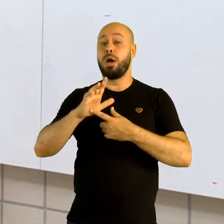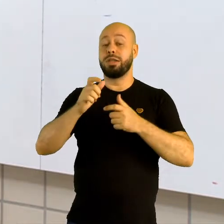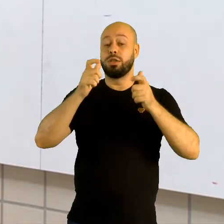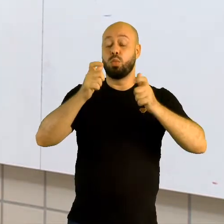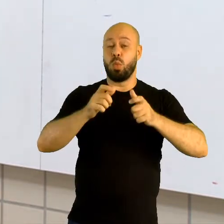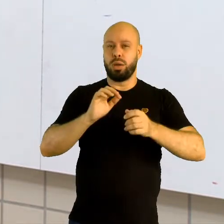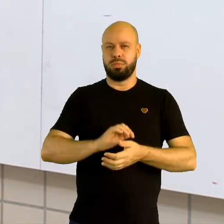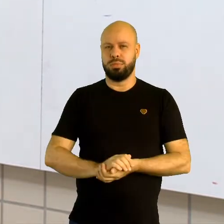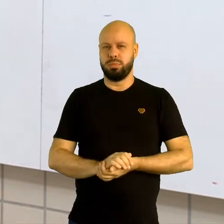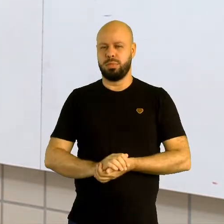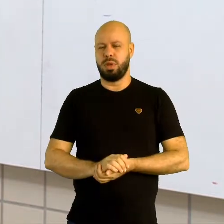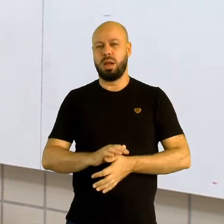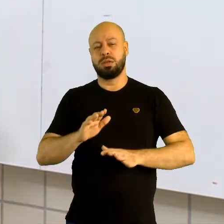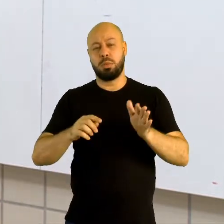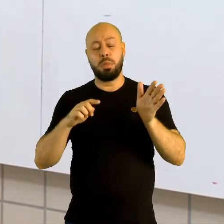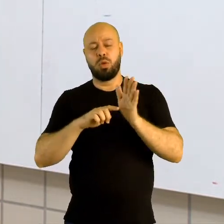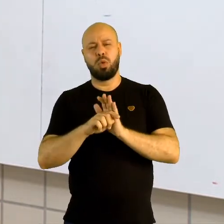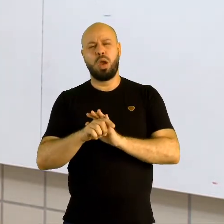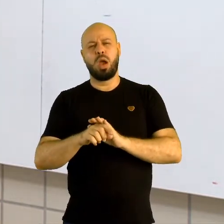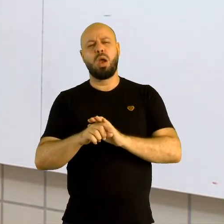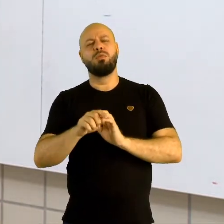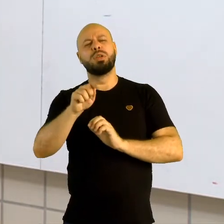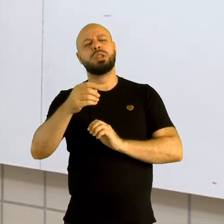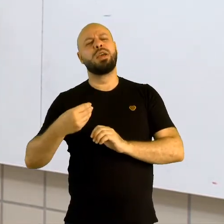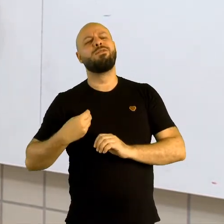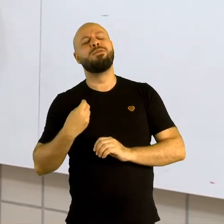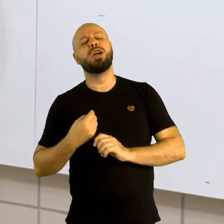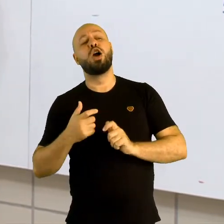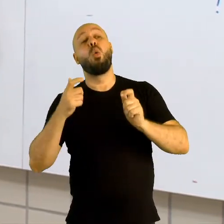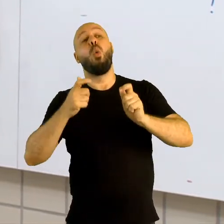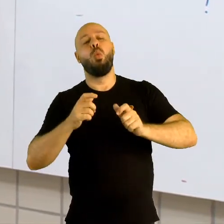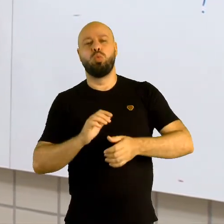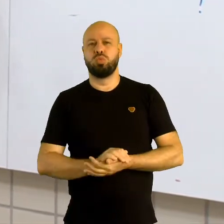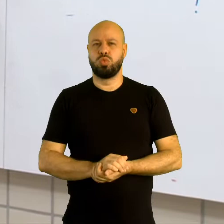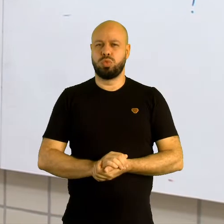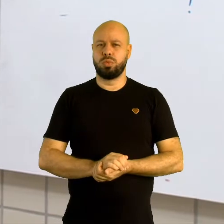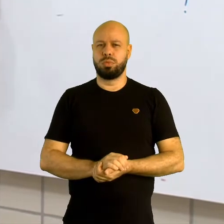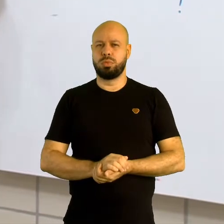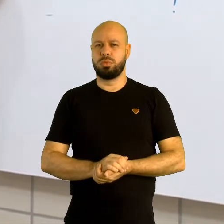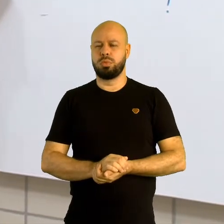live? I live in Palmas. Where